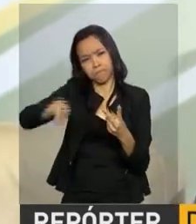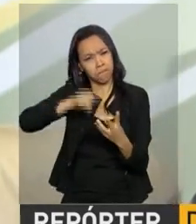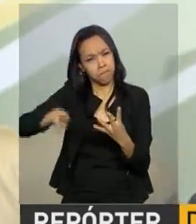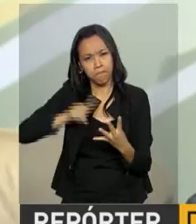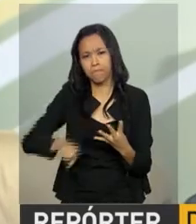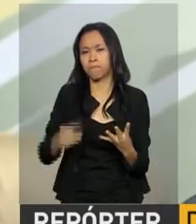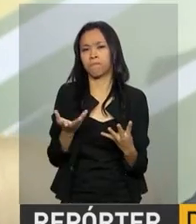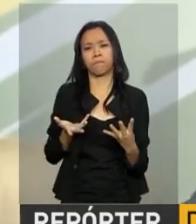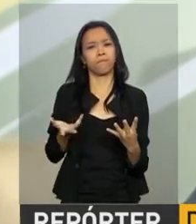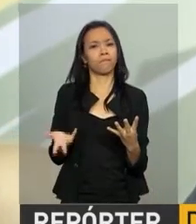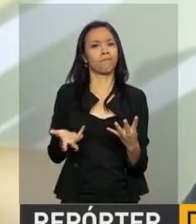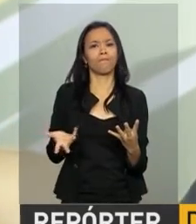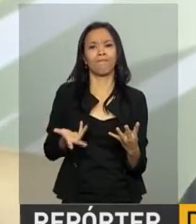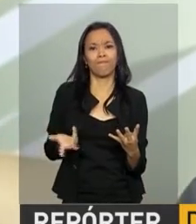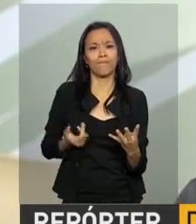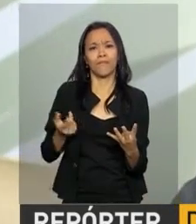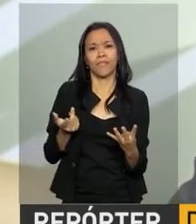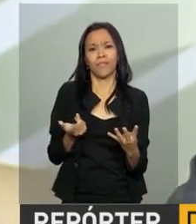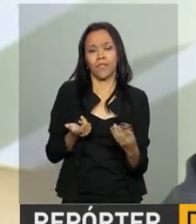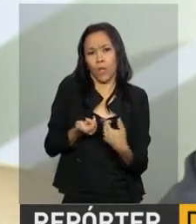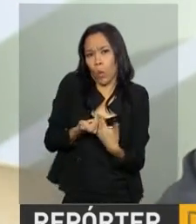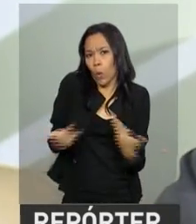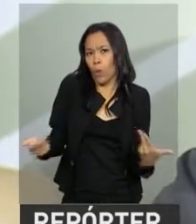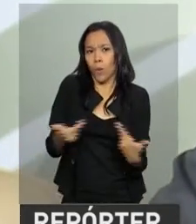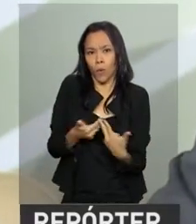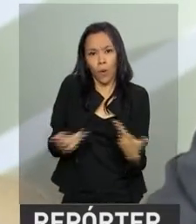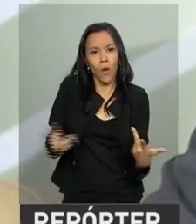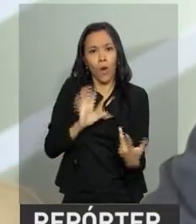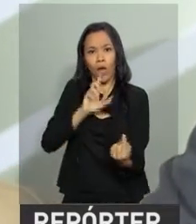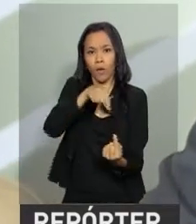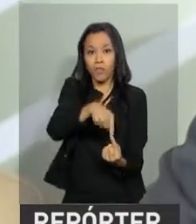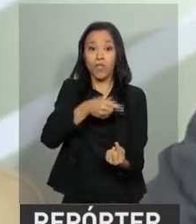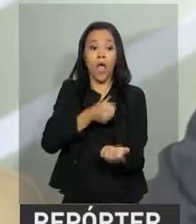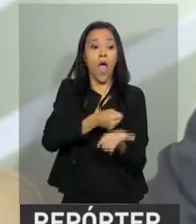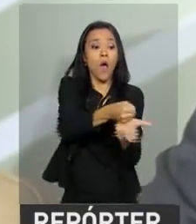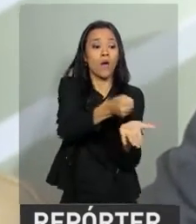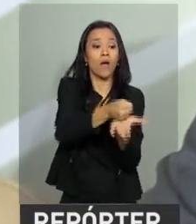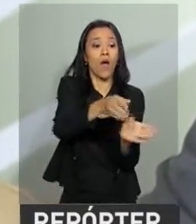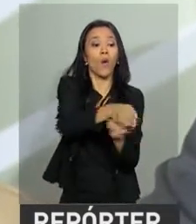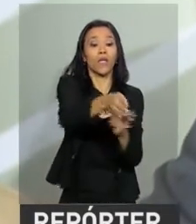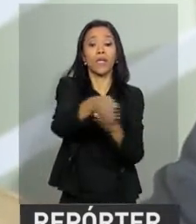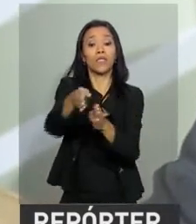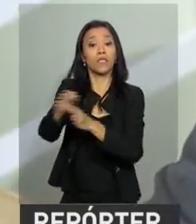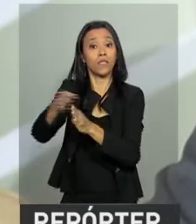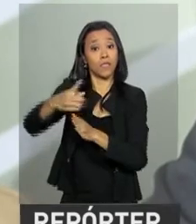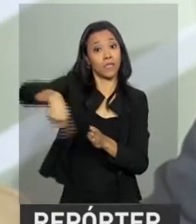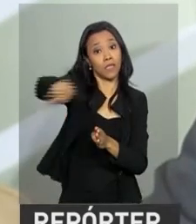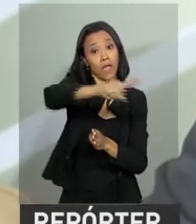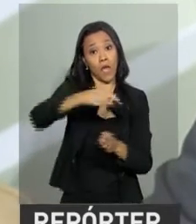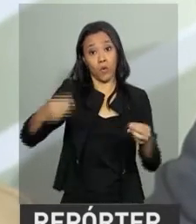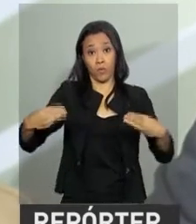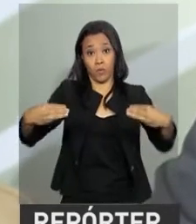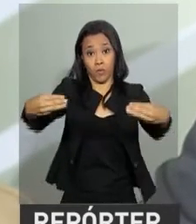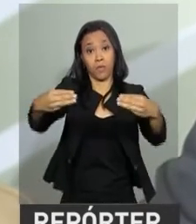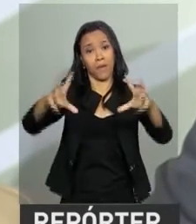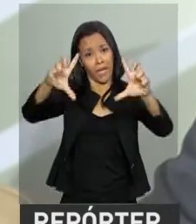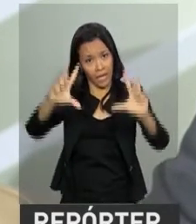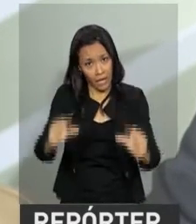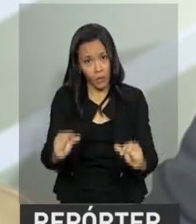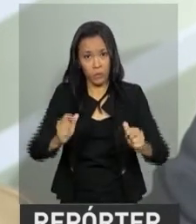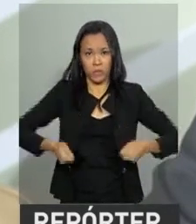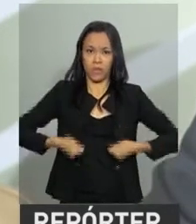de produtos para auxiliar os órgãos na redução dessas despesas,